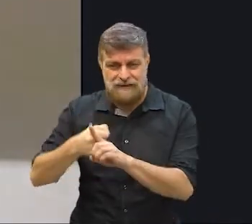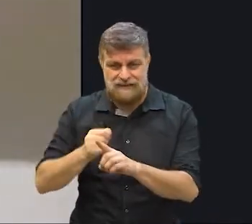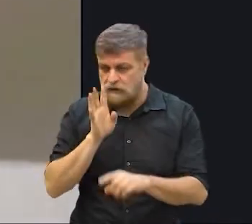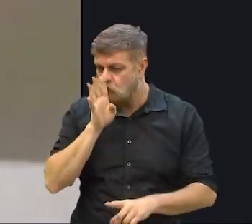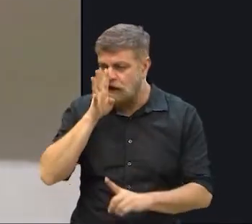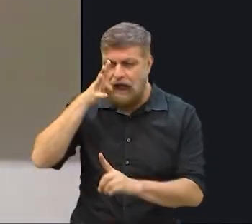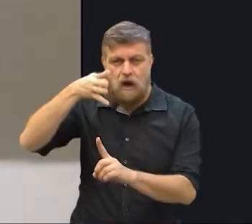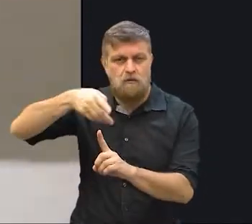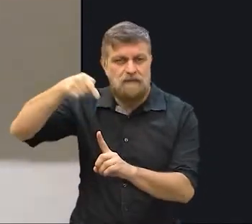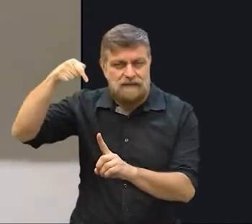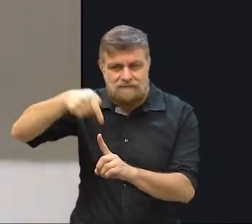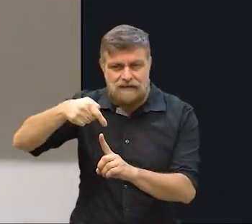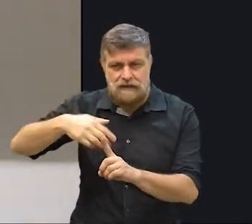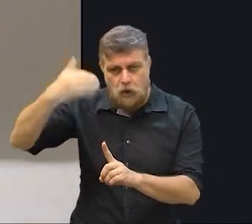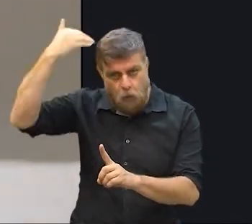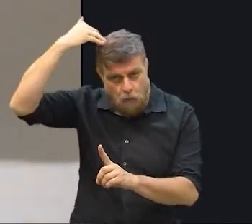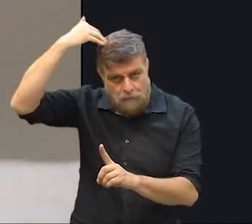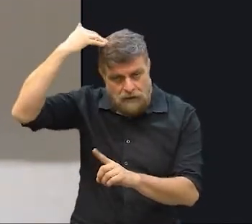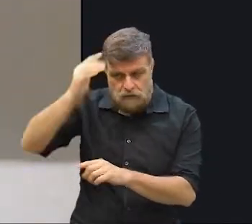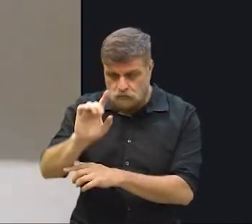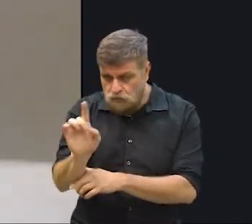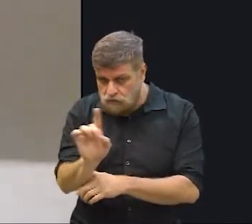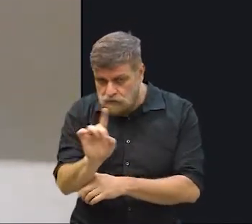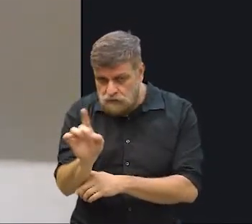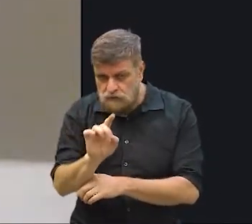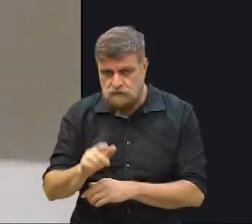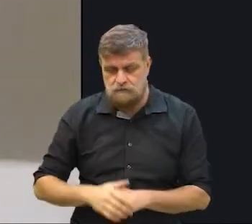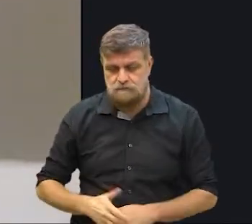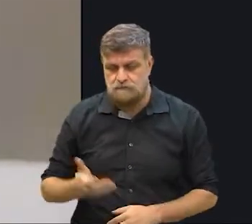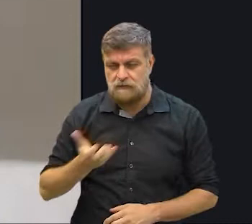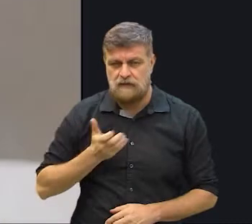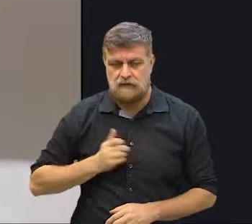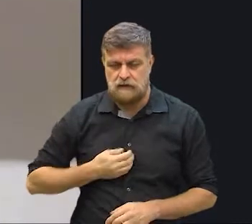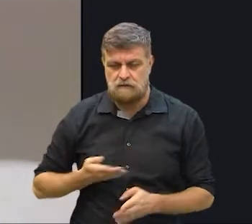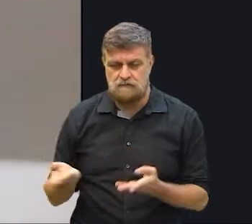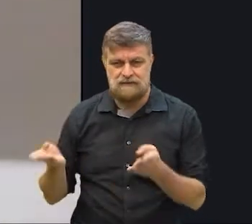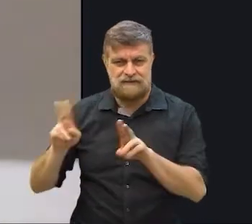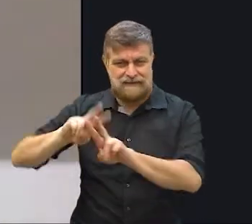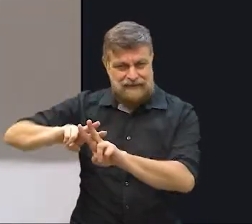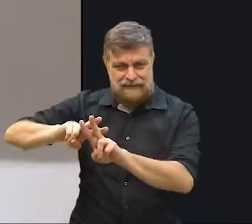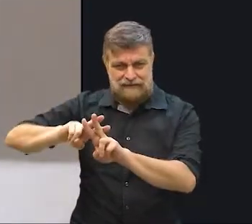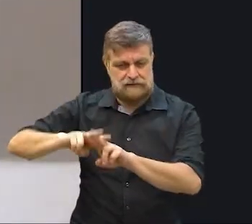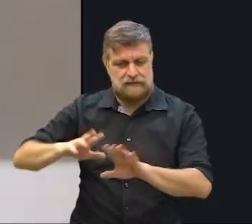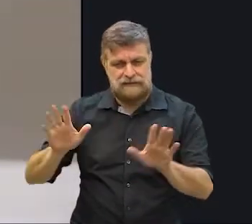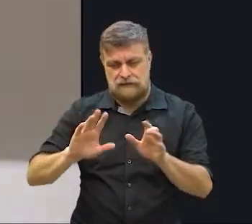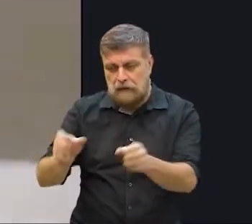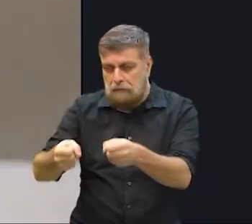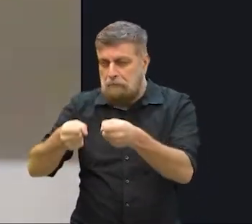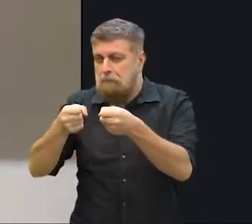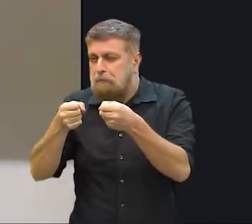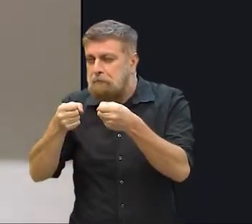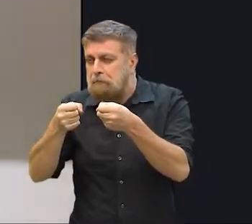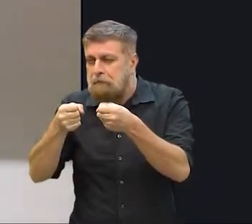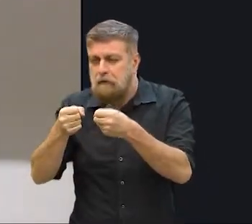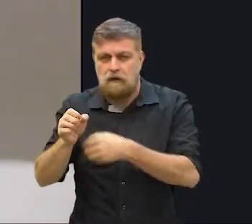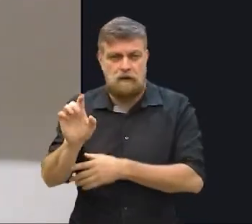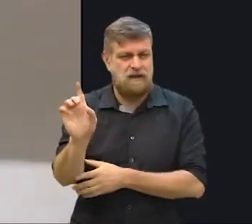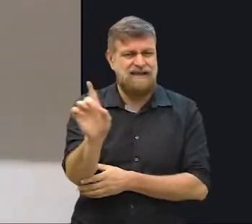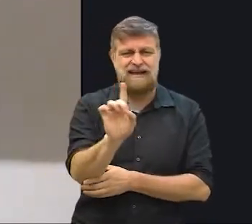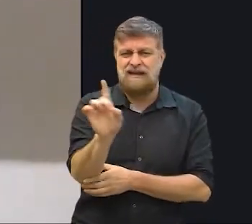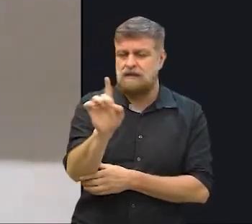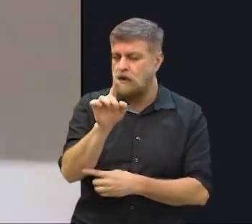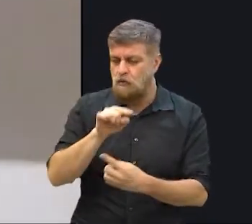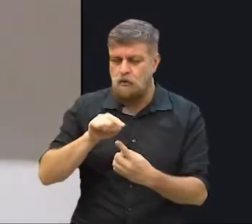colocando como culpado, não colocando como aquele vilão, querendo trancafiá-lo, querendo